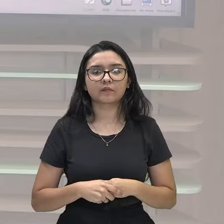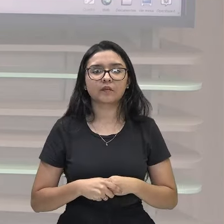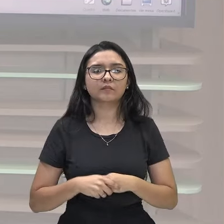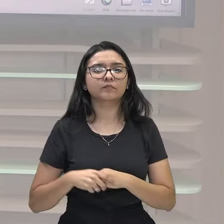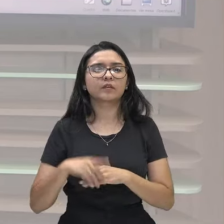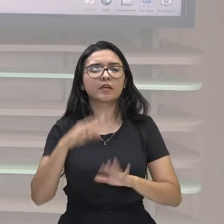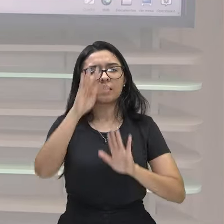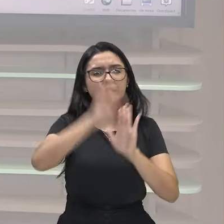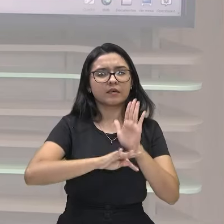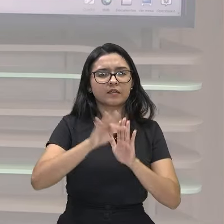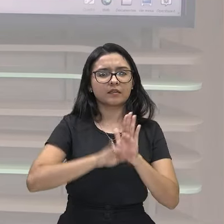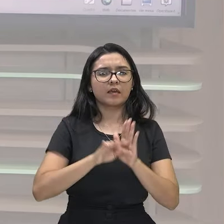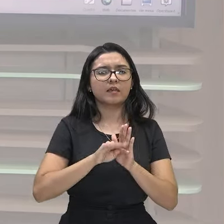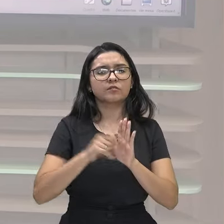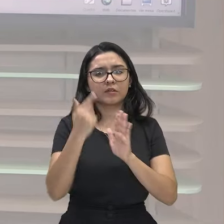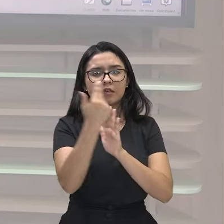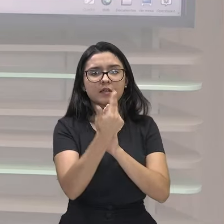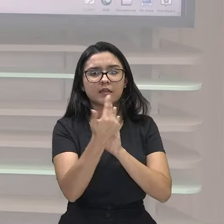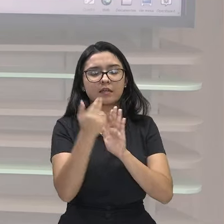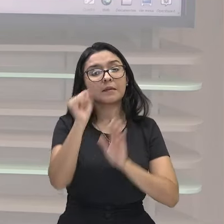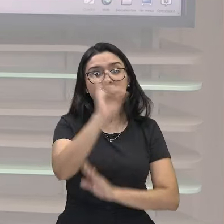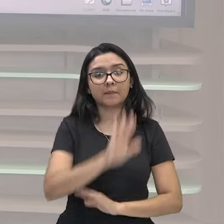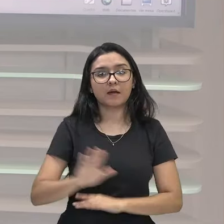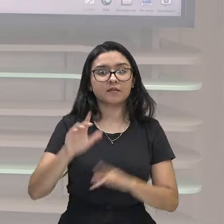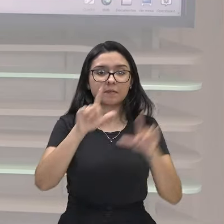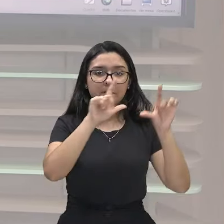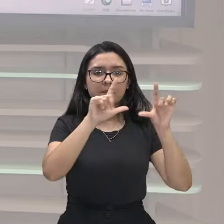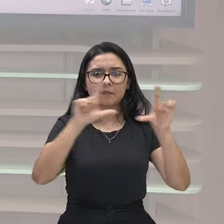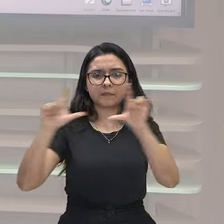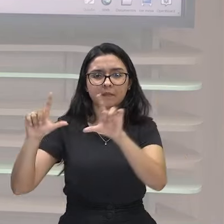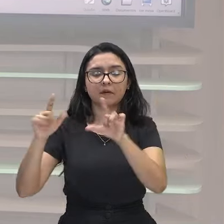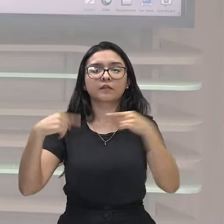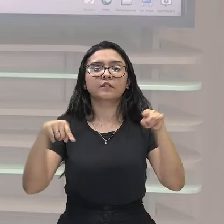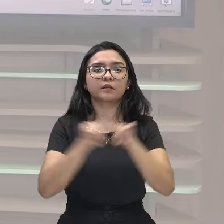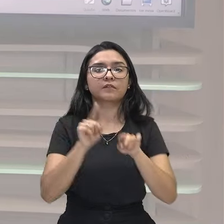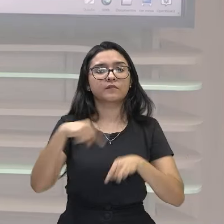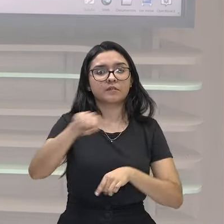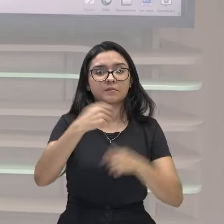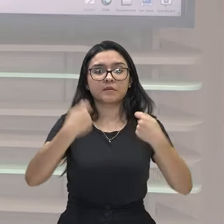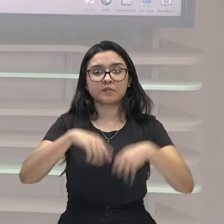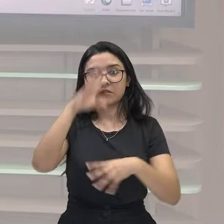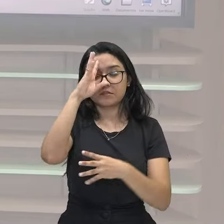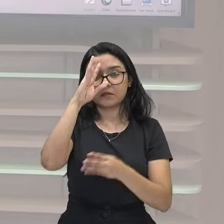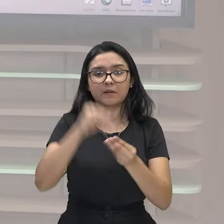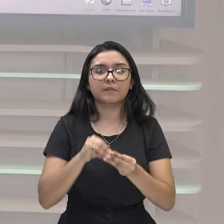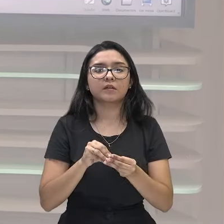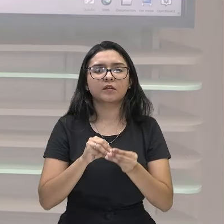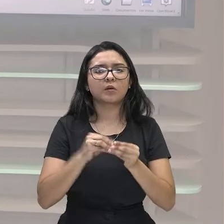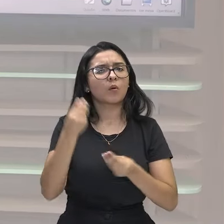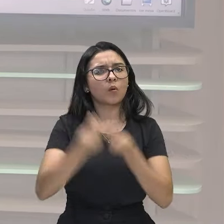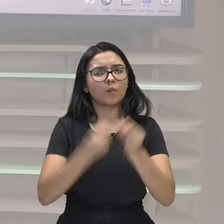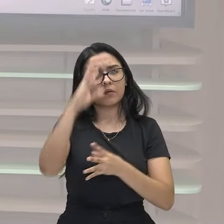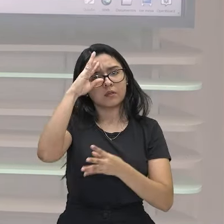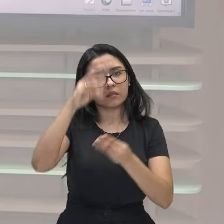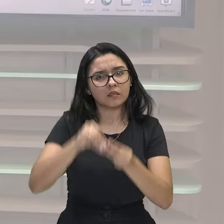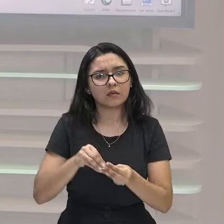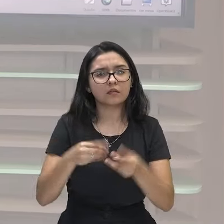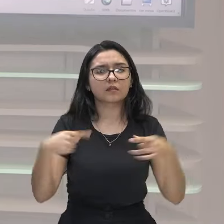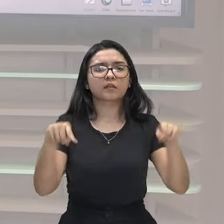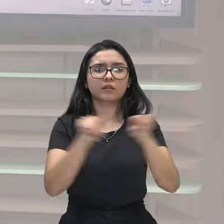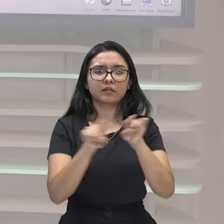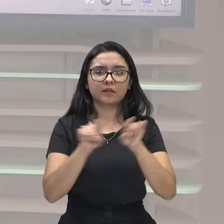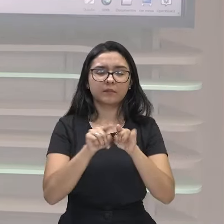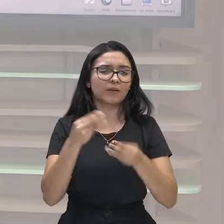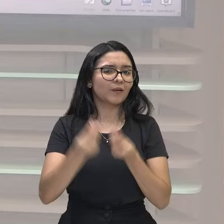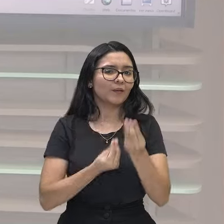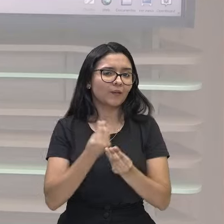quadrinhos, em tirinhas. E você tem que aprender a interpretar essas tirinhas, interpretar essas